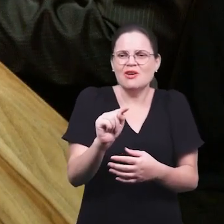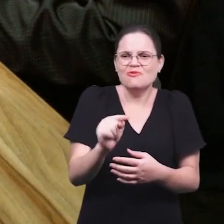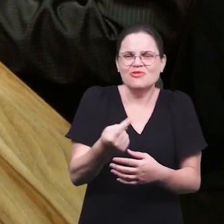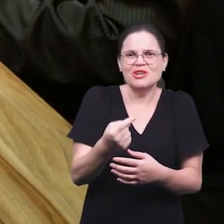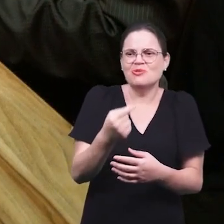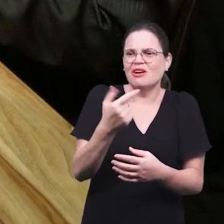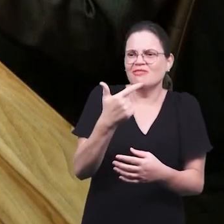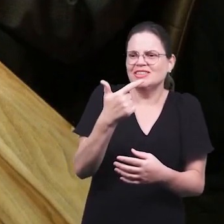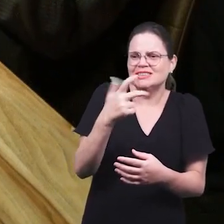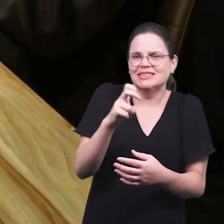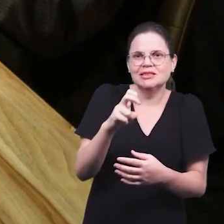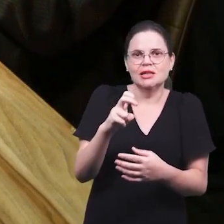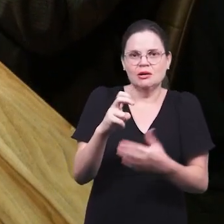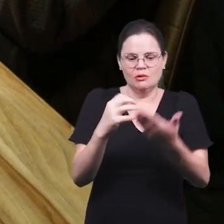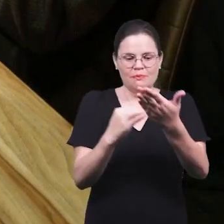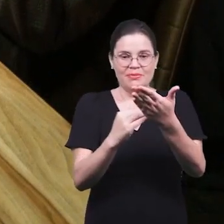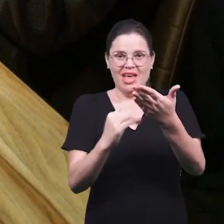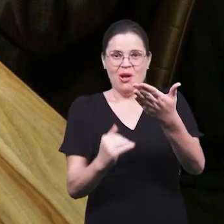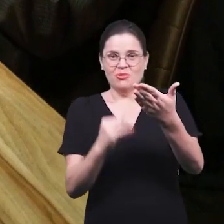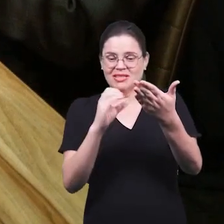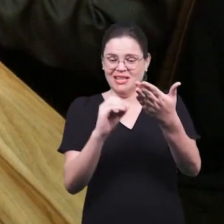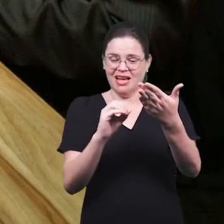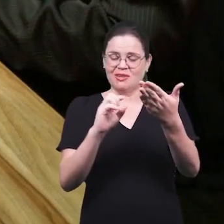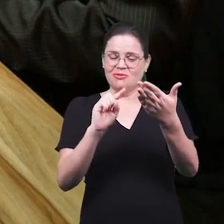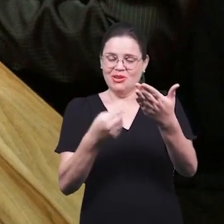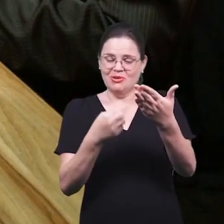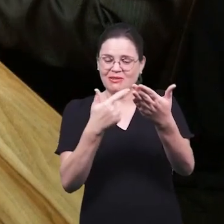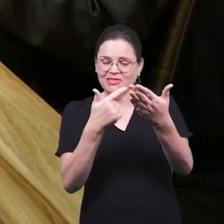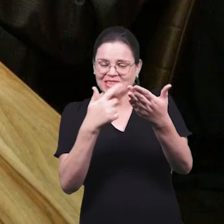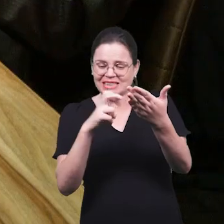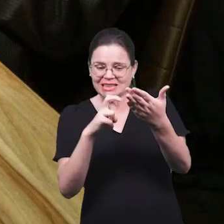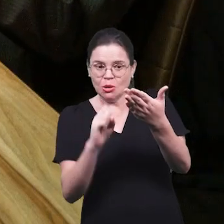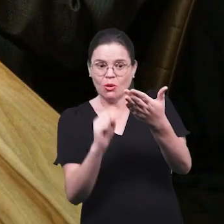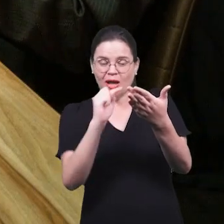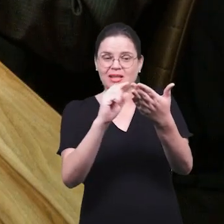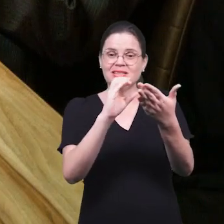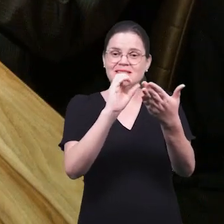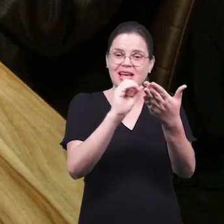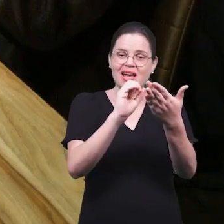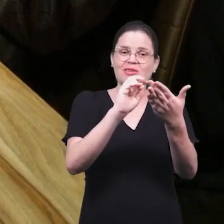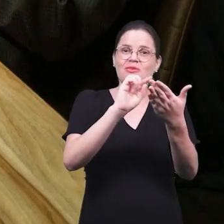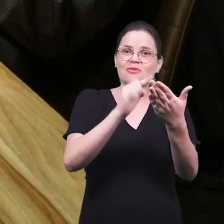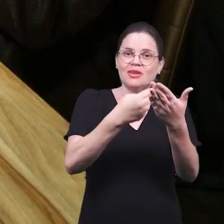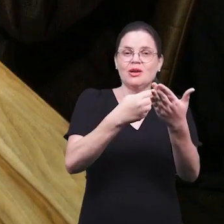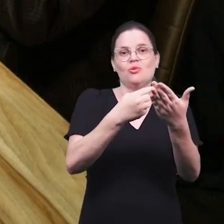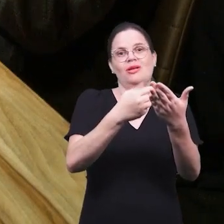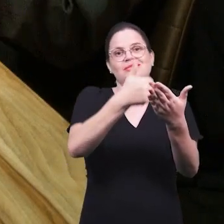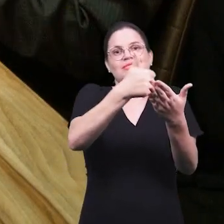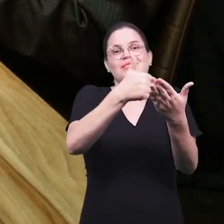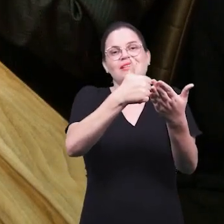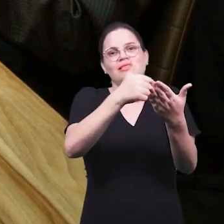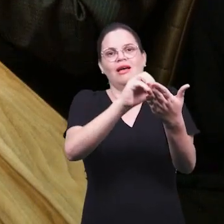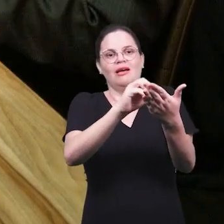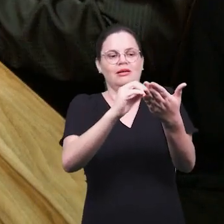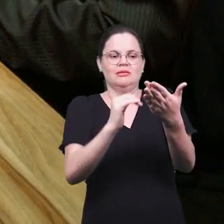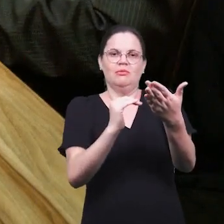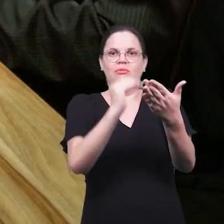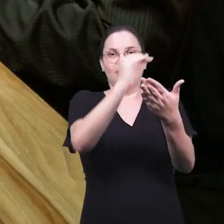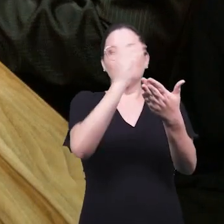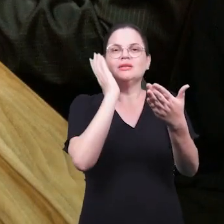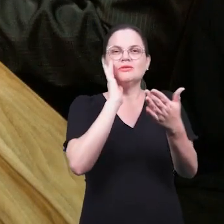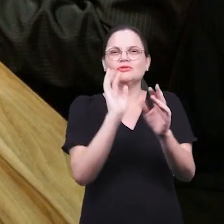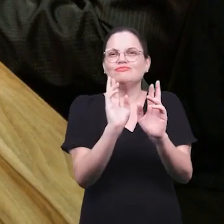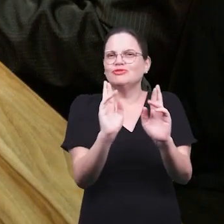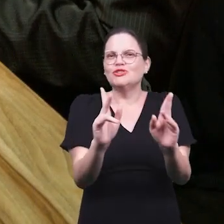Fórmula 1, né? Dos milésimos ali de diferença. Né? Então era 0,25 que separava um candidato